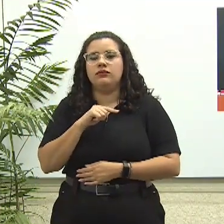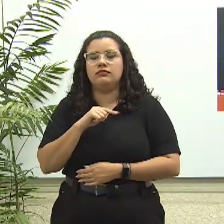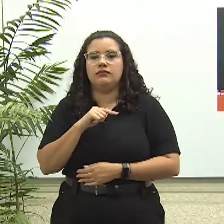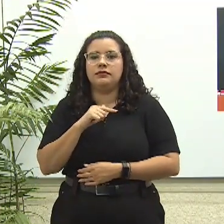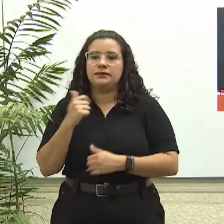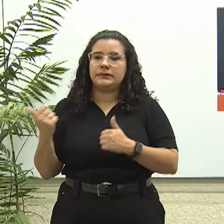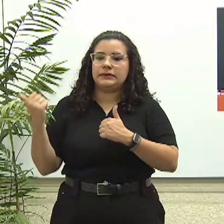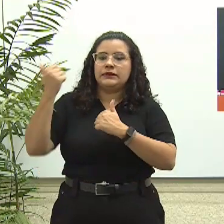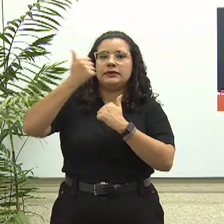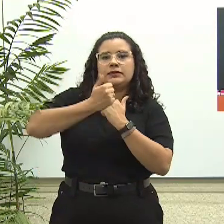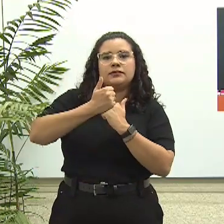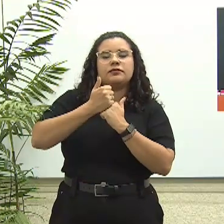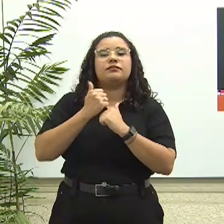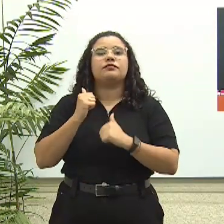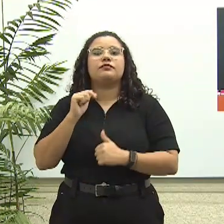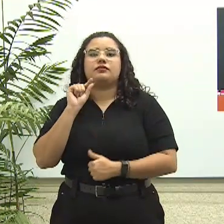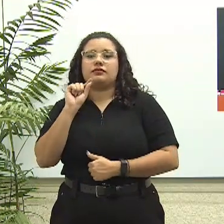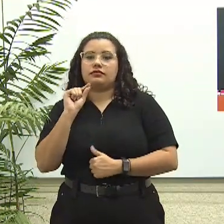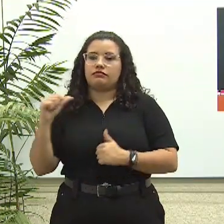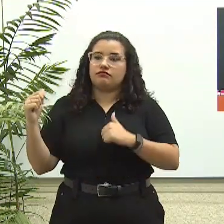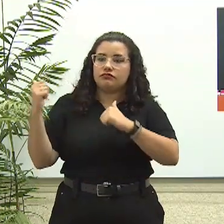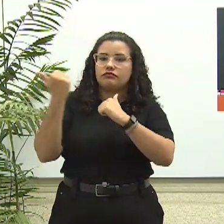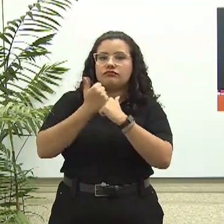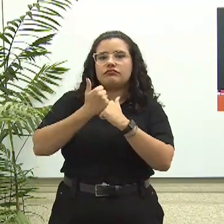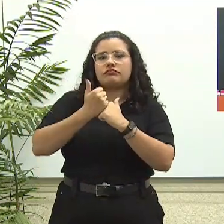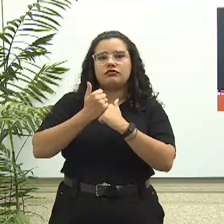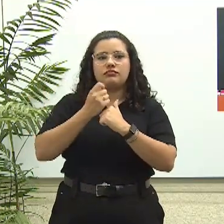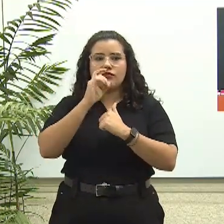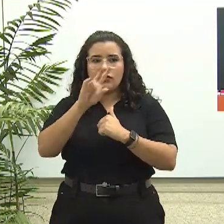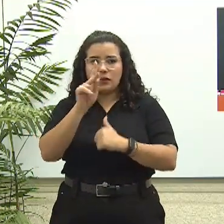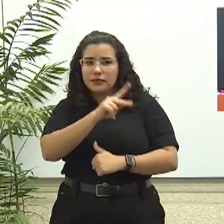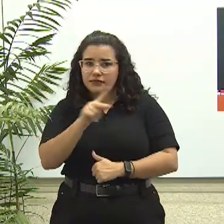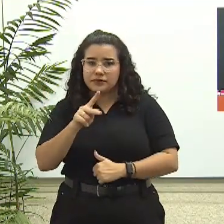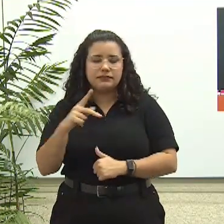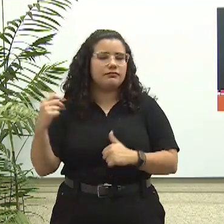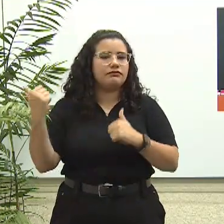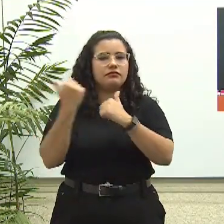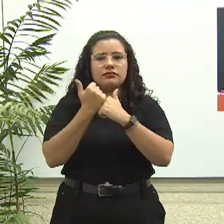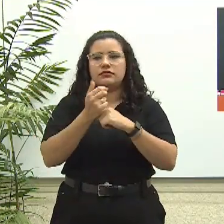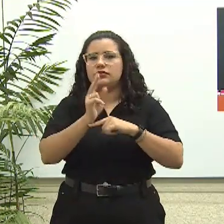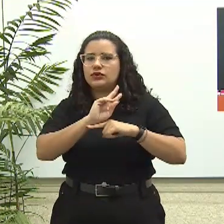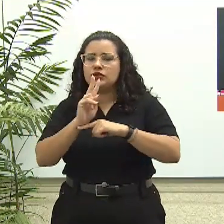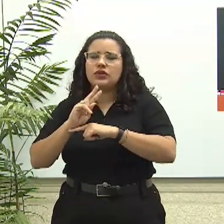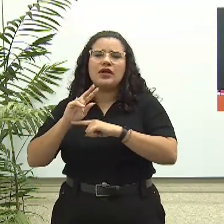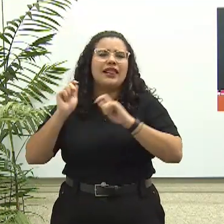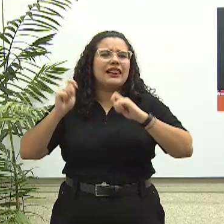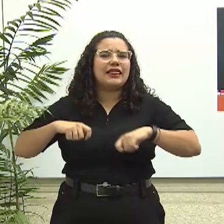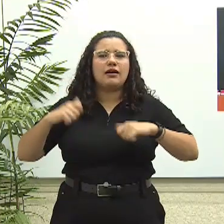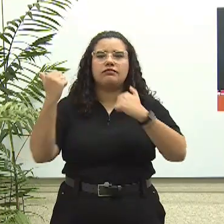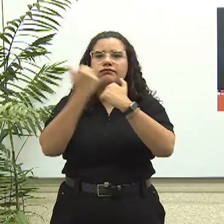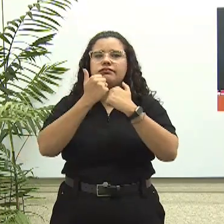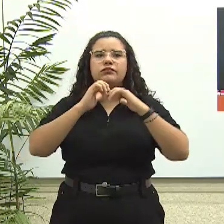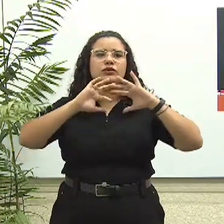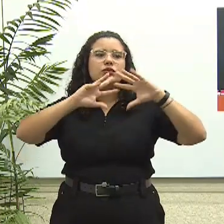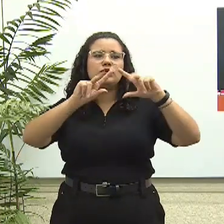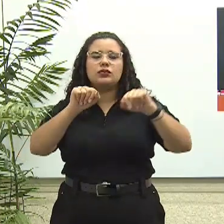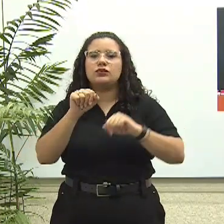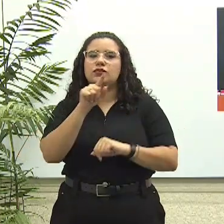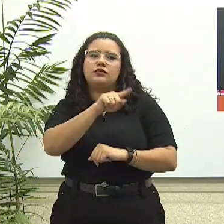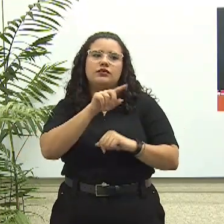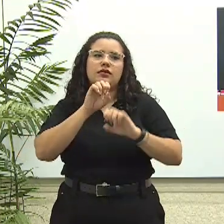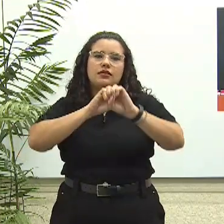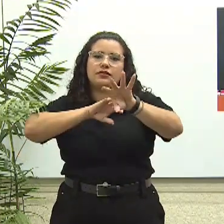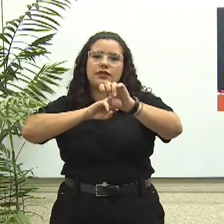eh eh substituir não só o professor mas o o monitor toda a cadeia produtiva da educação à distância